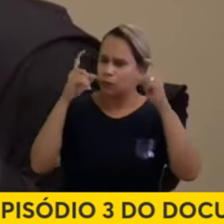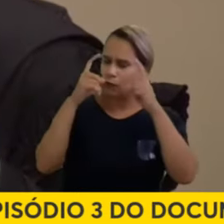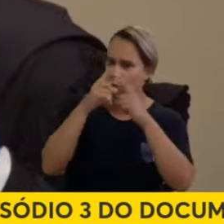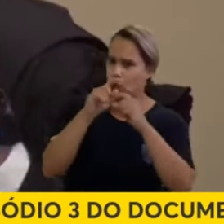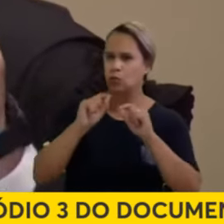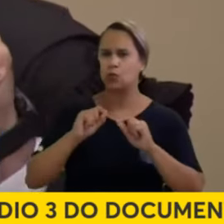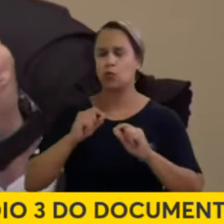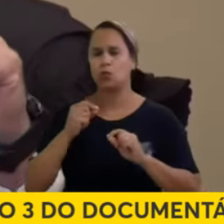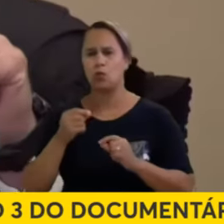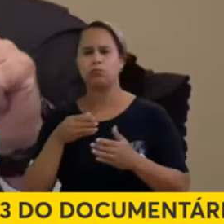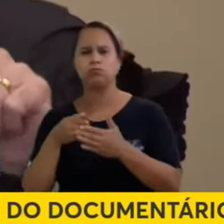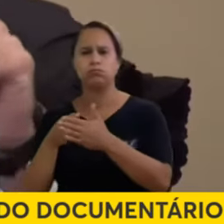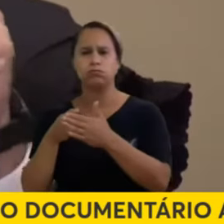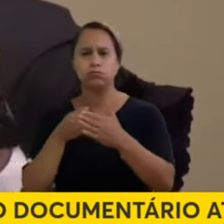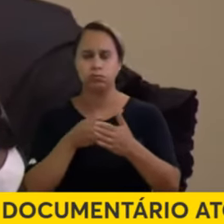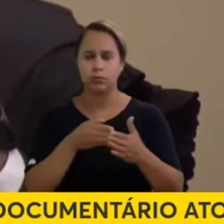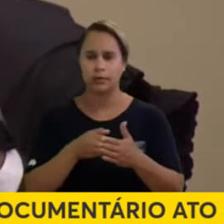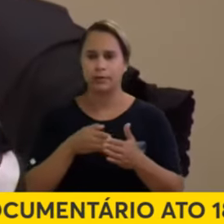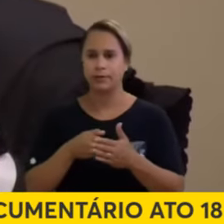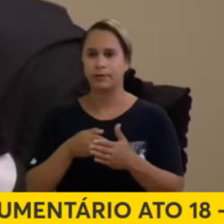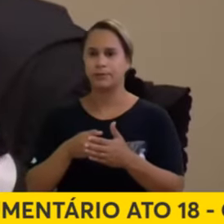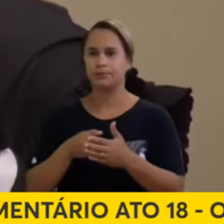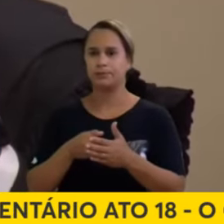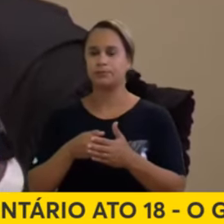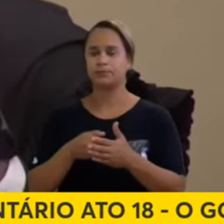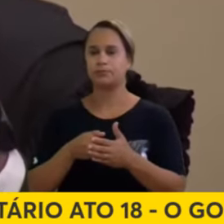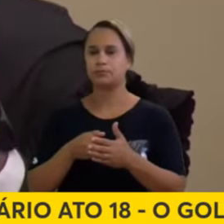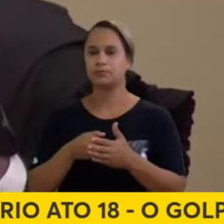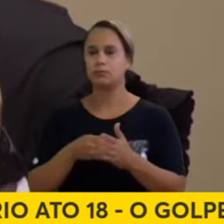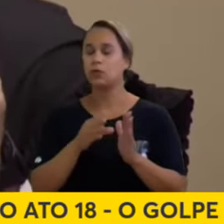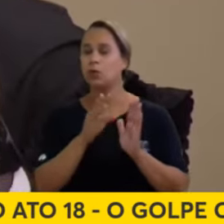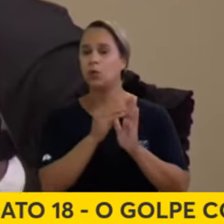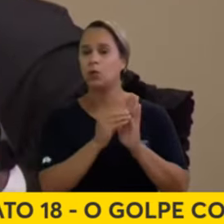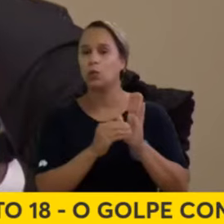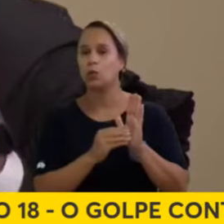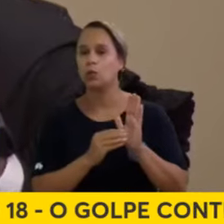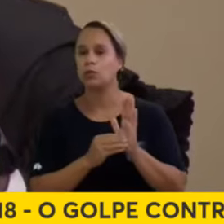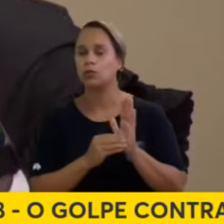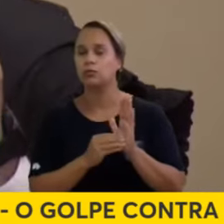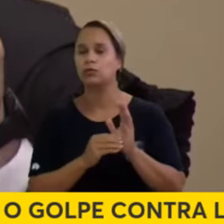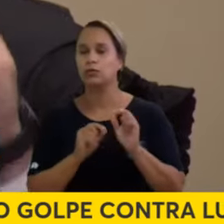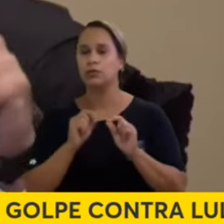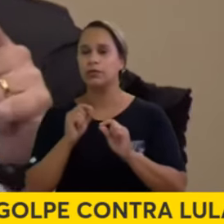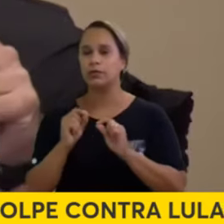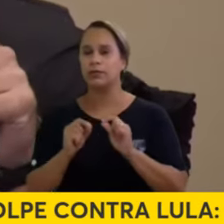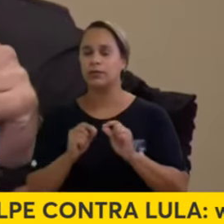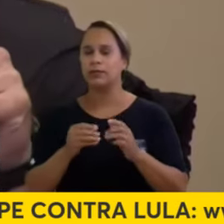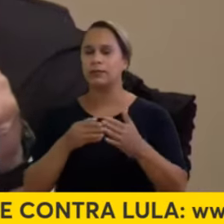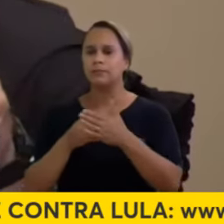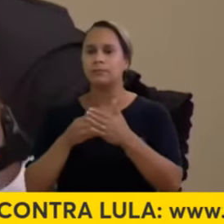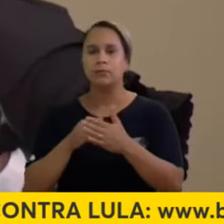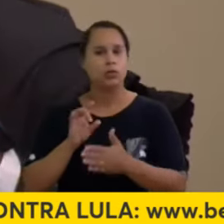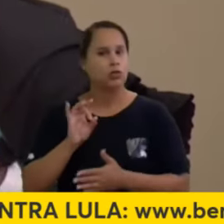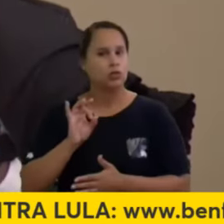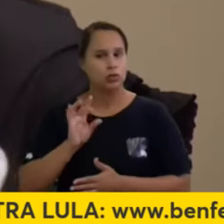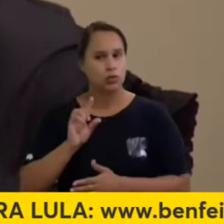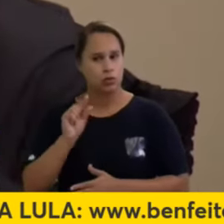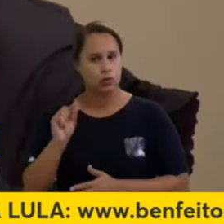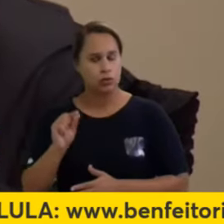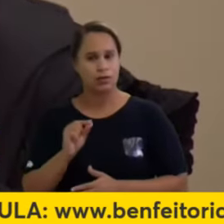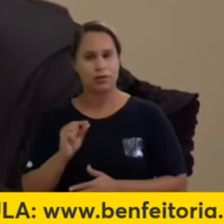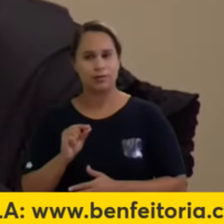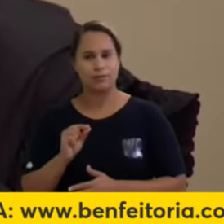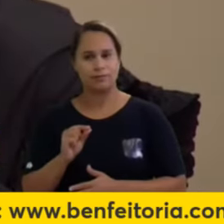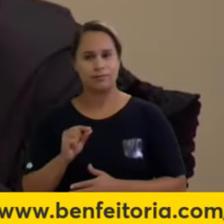políticos atingindo no seu próprio conteúdo essencial são e serão sempre Tais restrições só por isso por violação ao